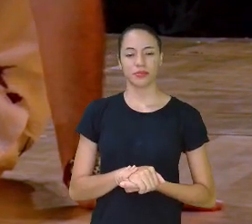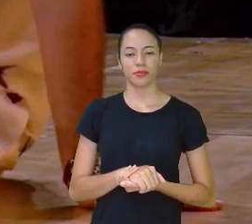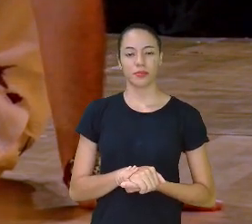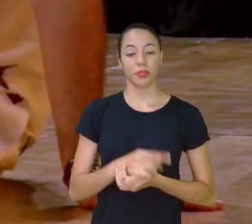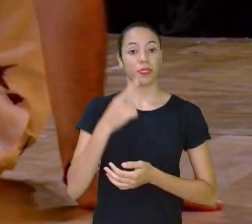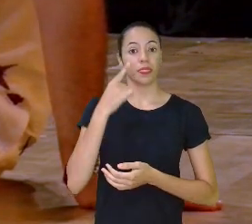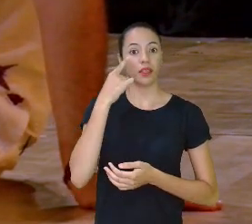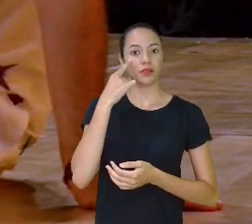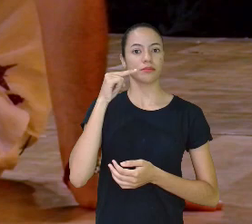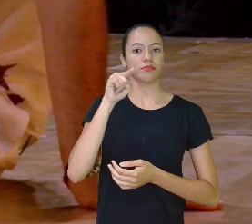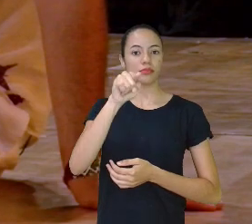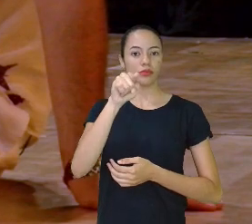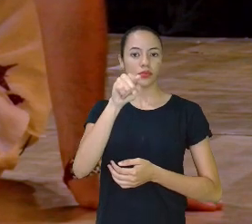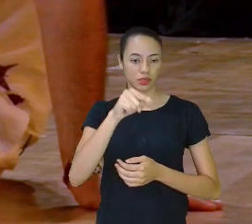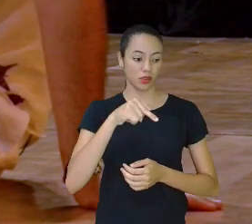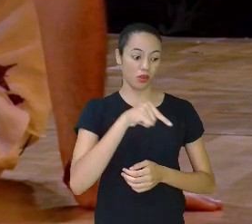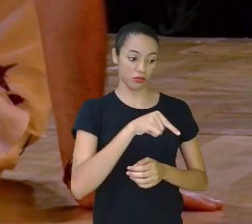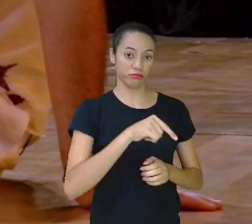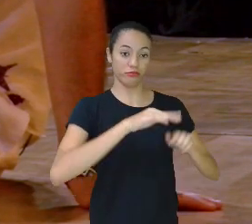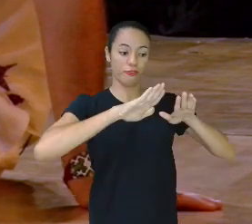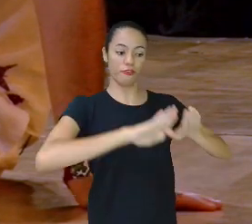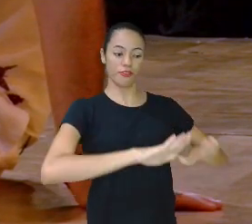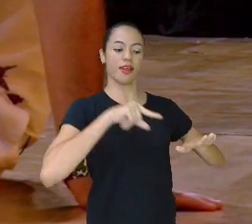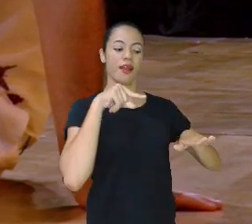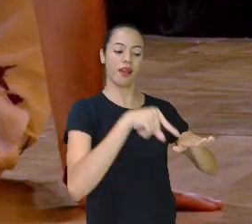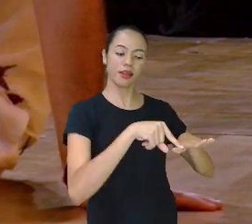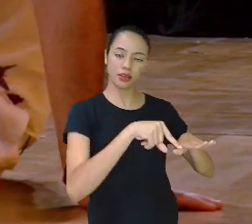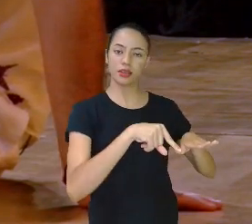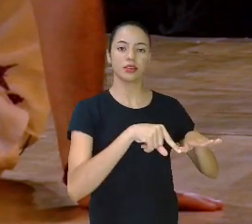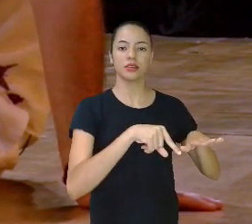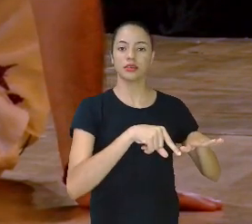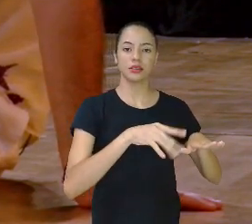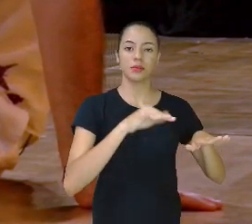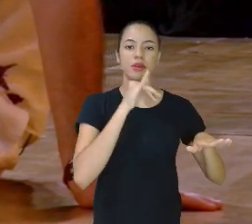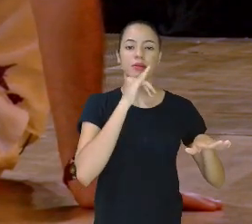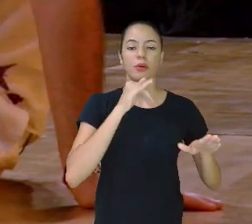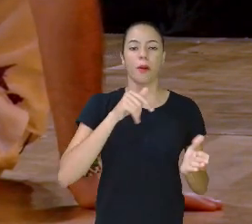Então vou te deixar hoje aqui como peso de papel.